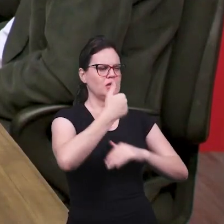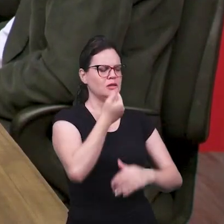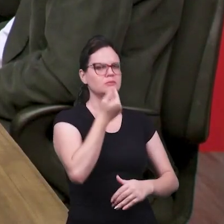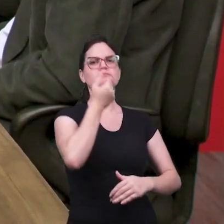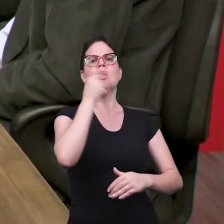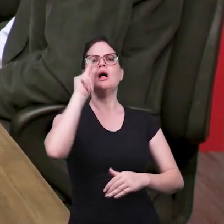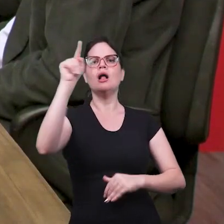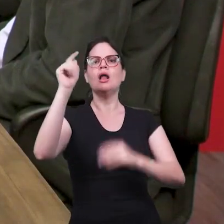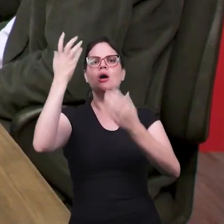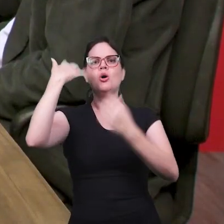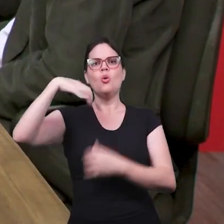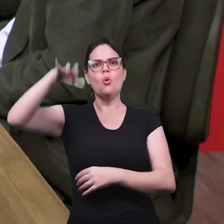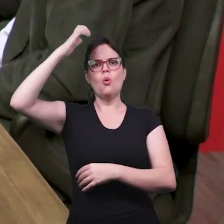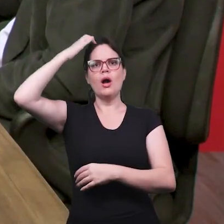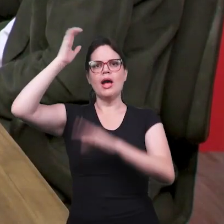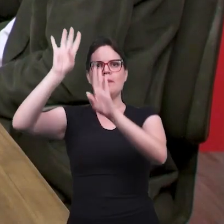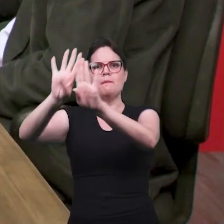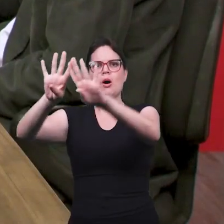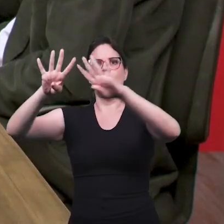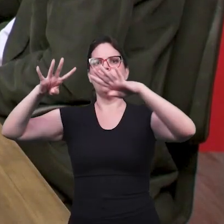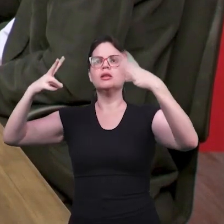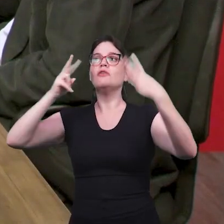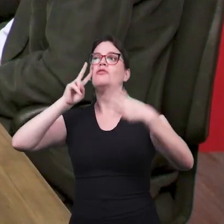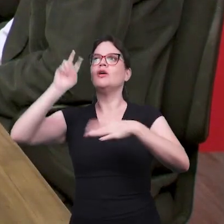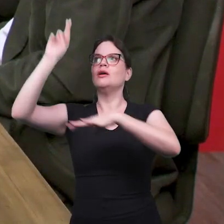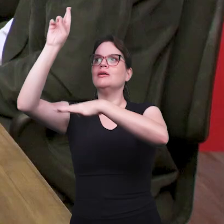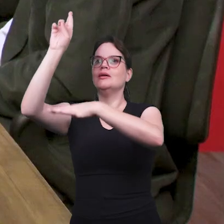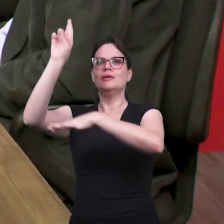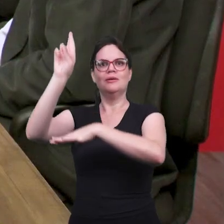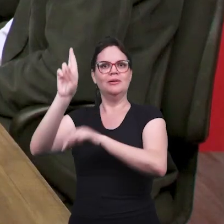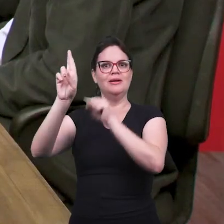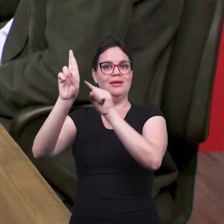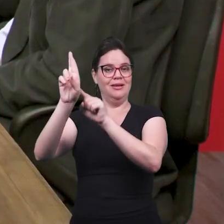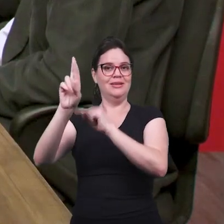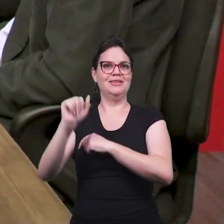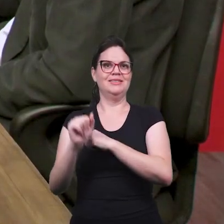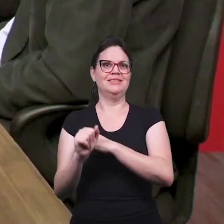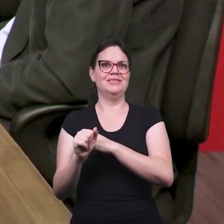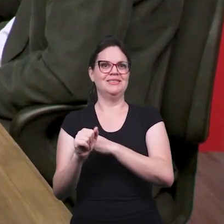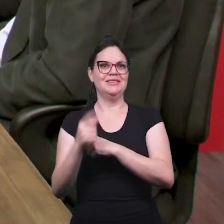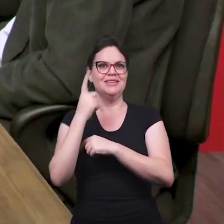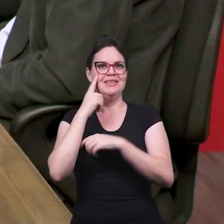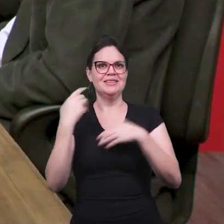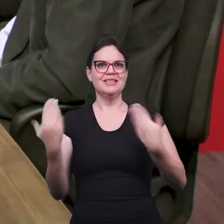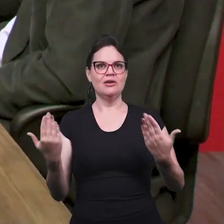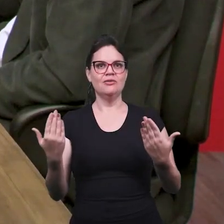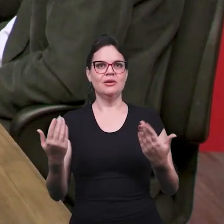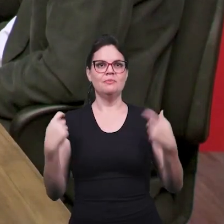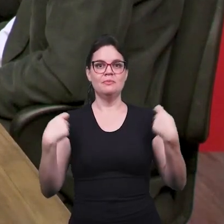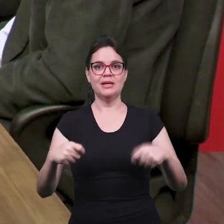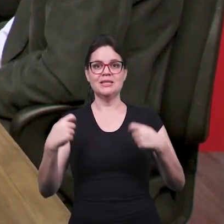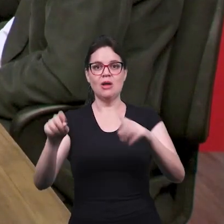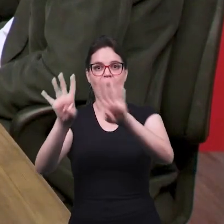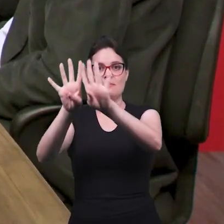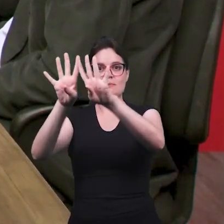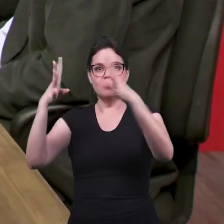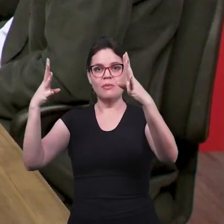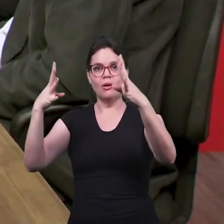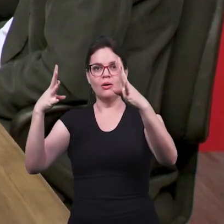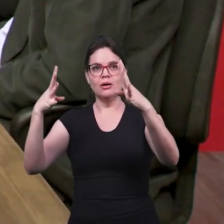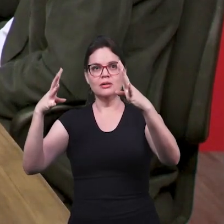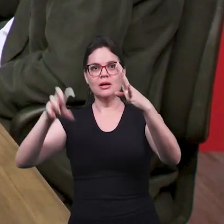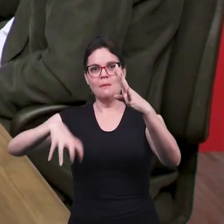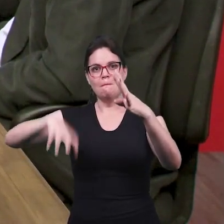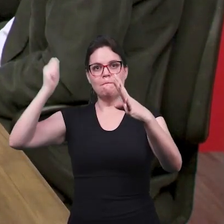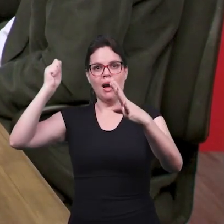que as portas não são grandes o suficiente para entrar a glória de Jesus, que teve que arrancar as cabeças da porta.